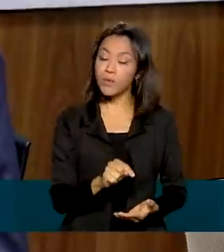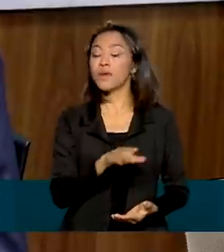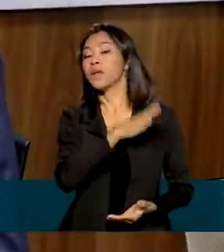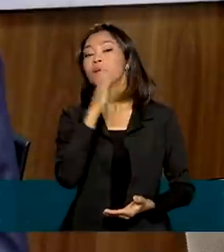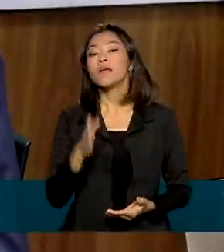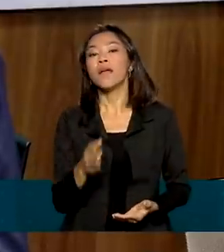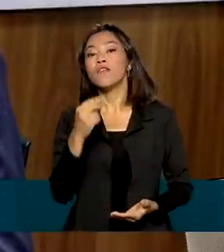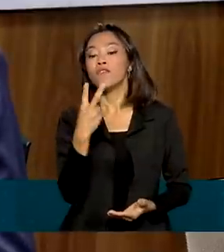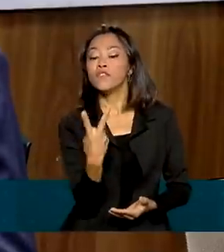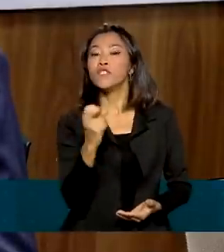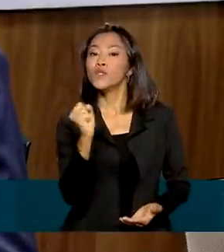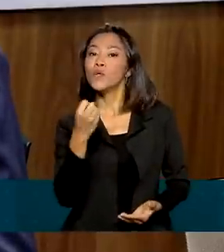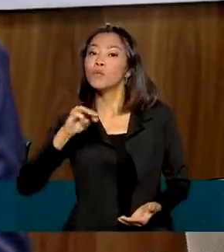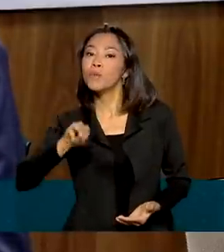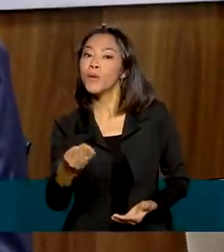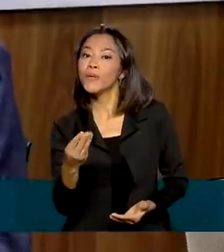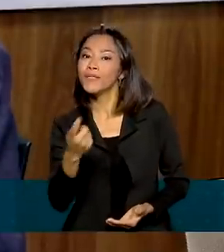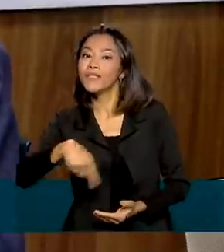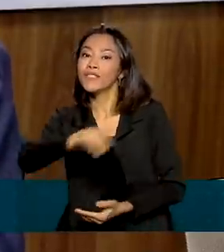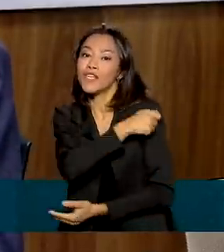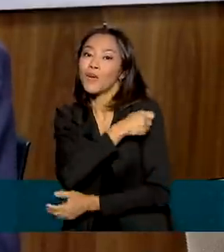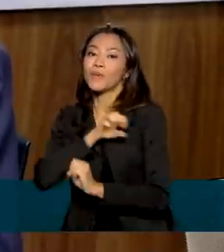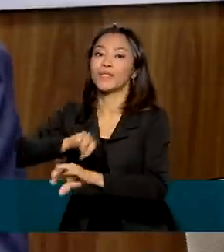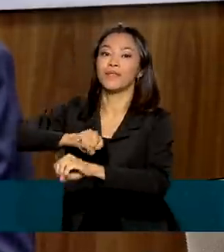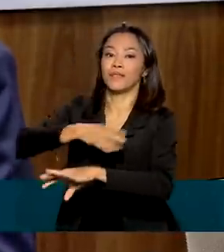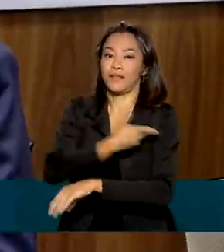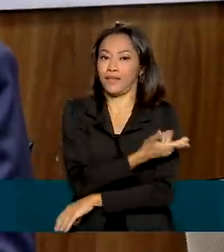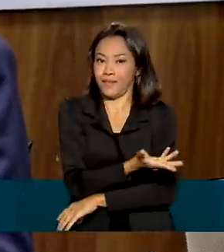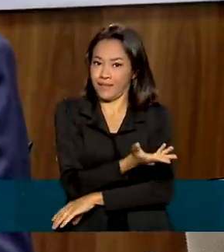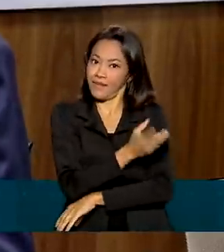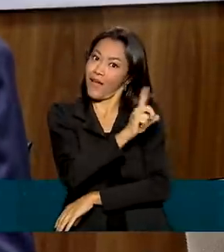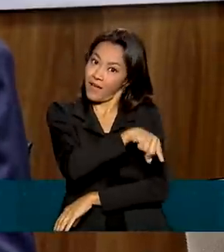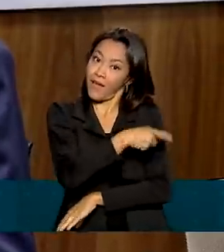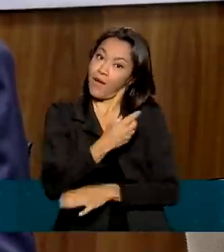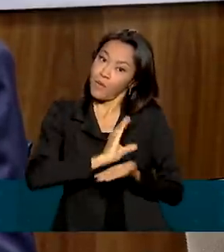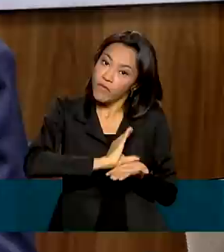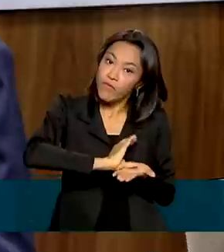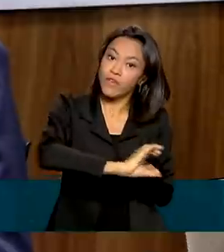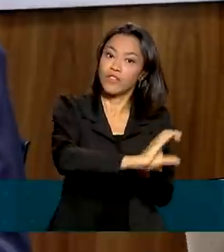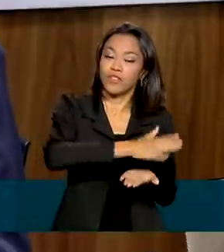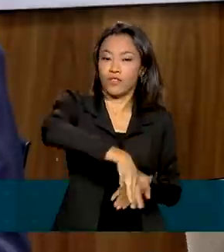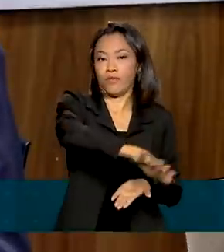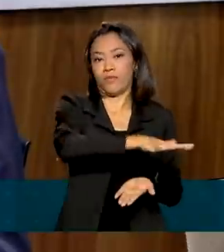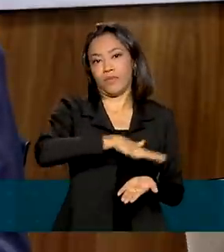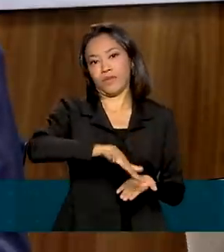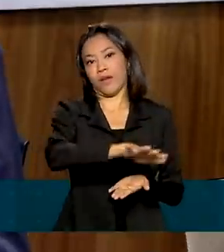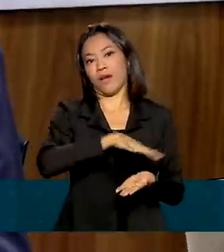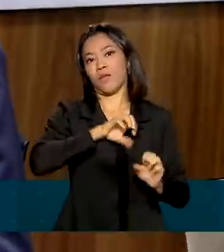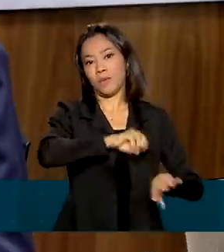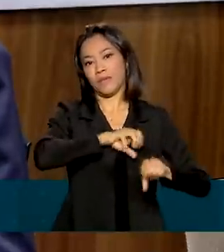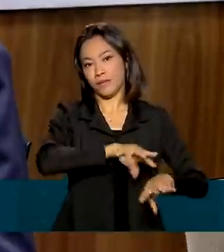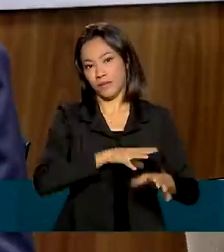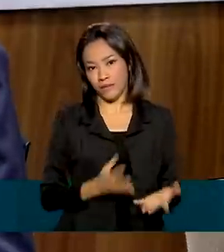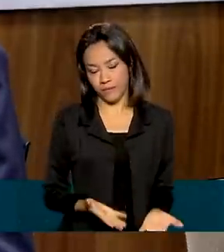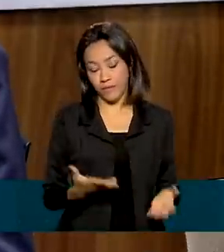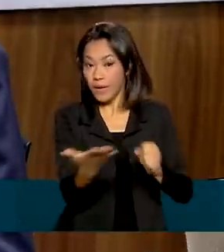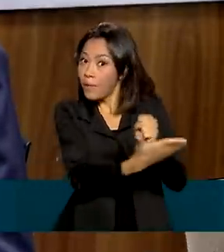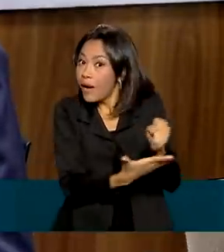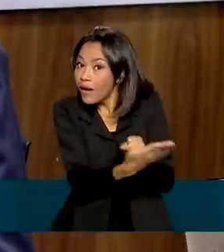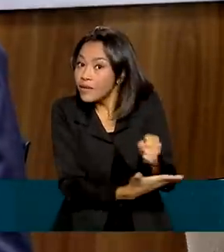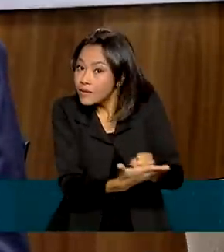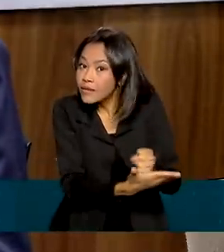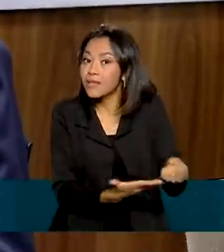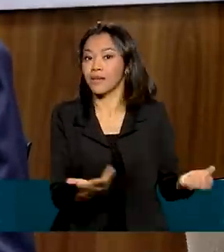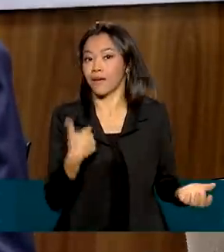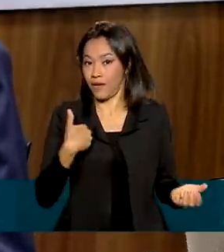aula para 28 milhões de alunos ou seja o investimento na ponta da linha e educação você pode ver é o da Educação Básica